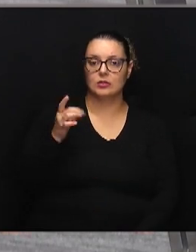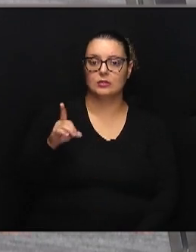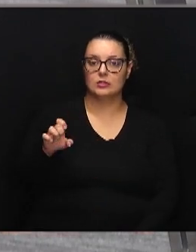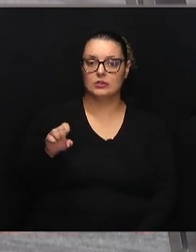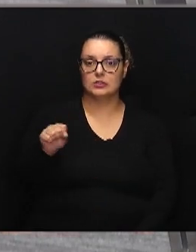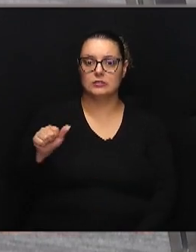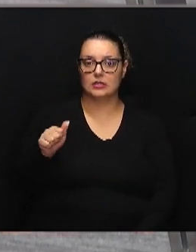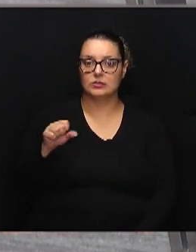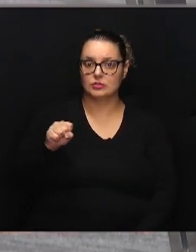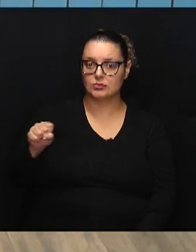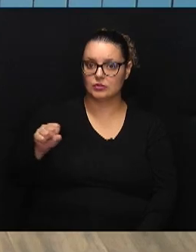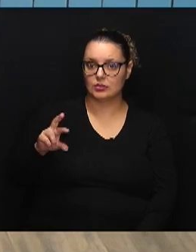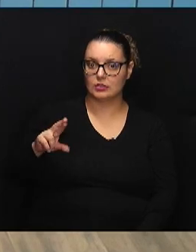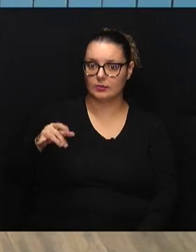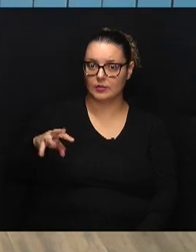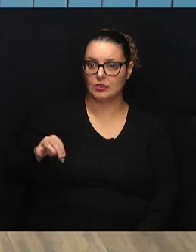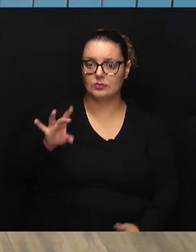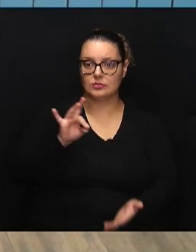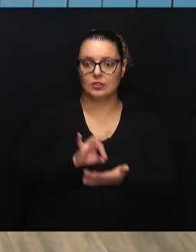fato.